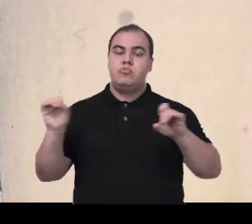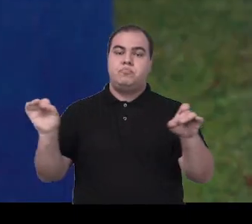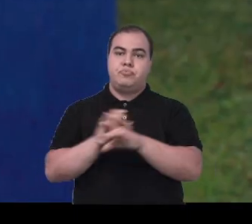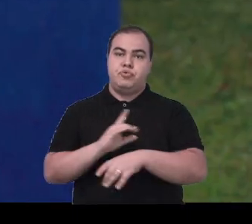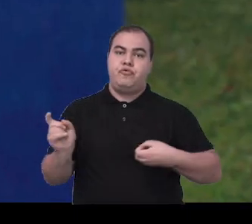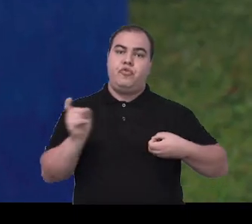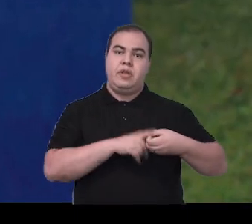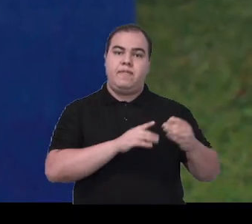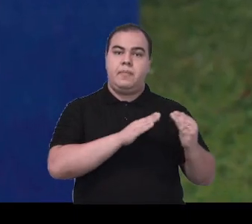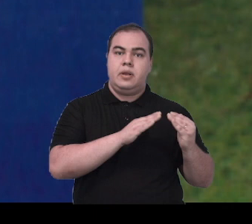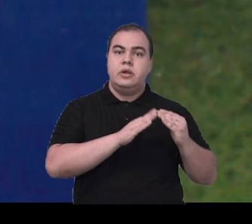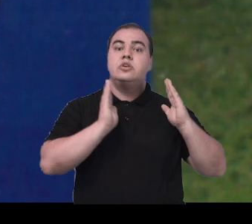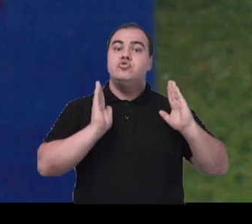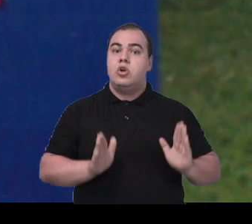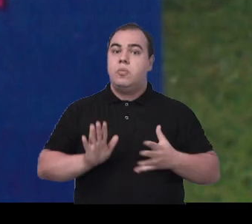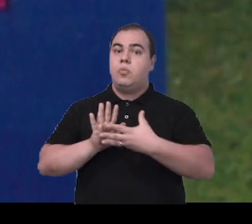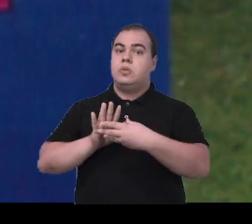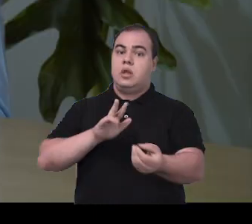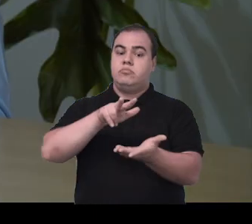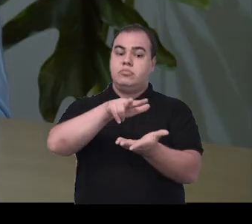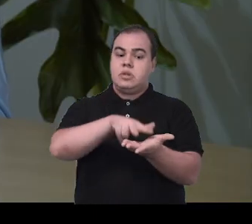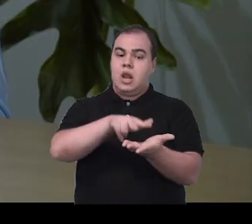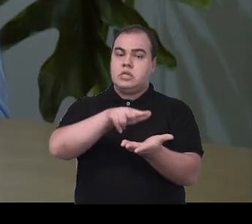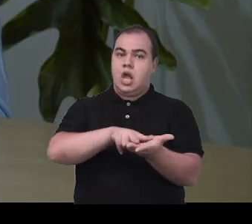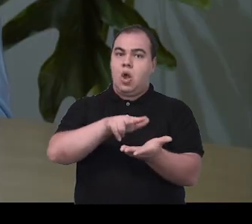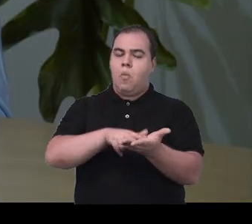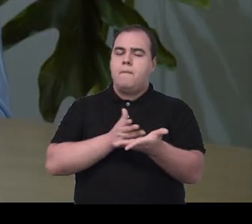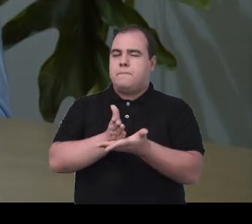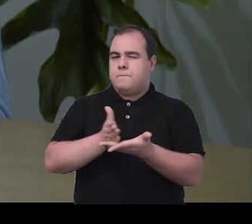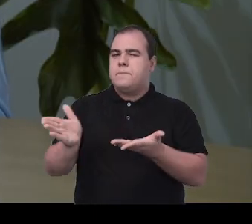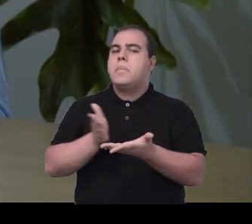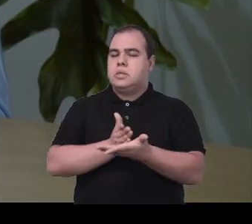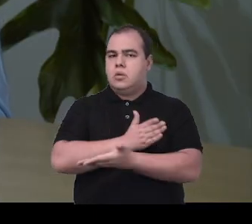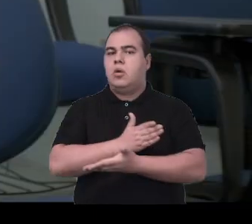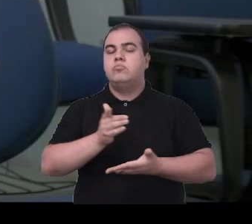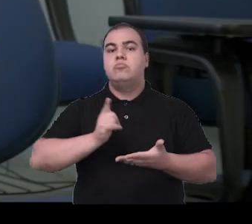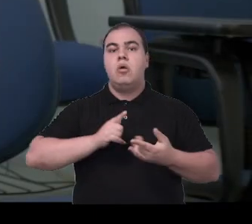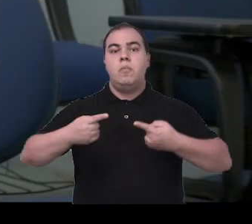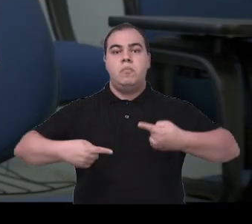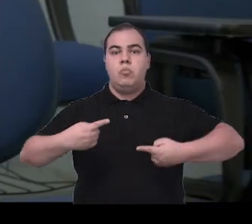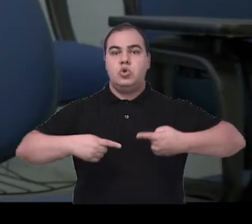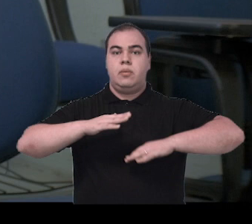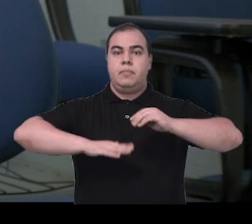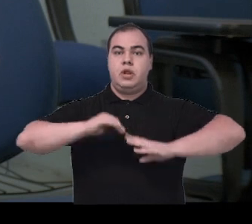ocupacional, e depois voltava para casa, né? Quer dizer, já era um modelo de internação parcial, né? Mas essa política ela tem um componente prático,